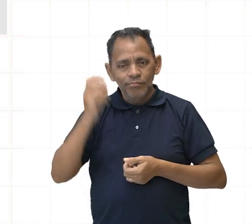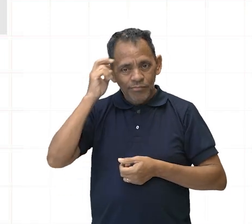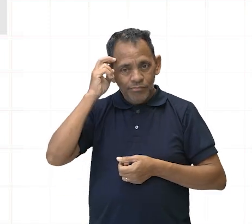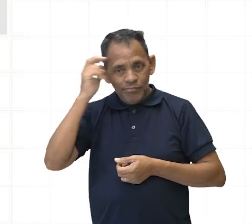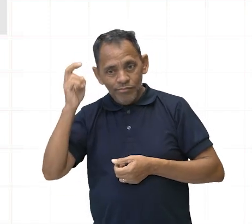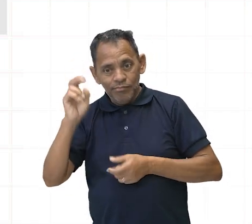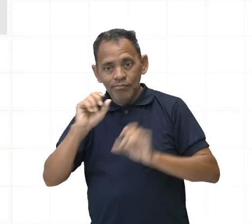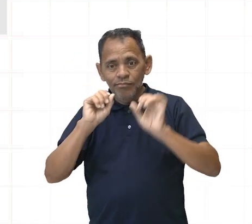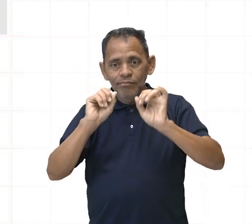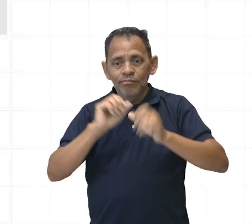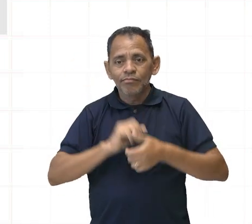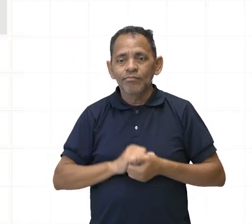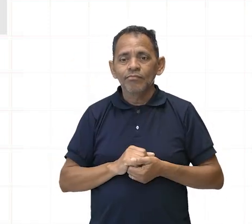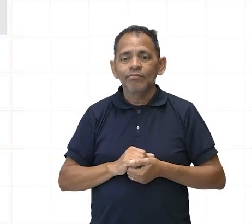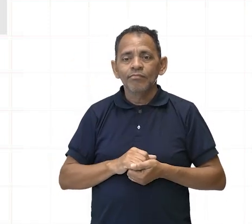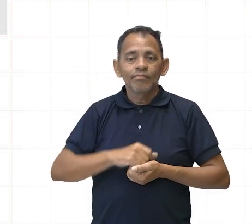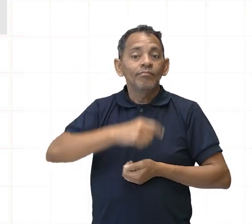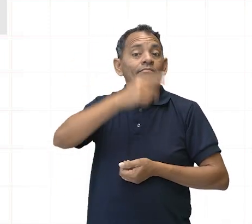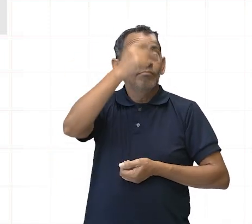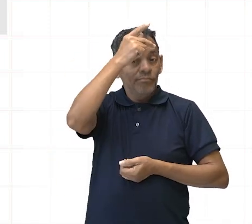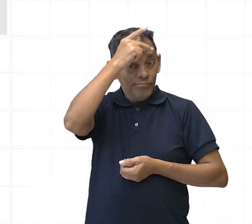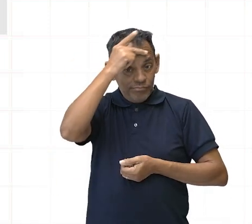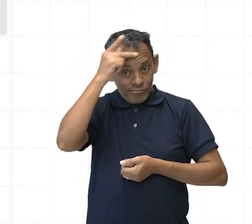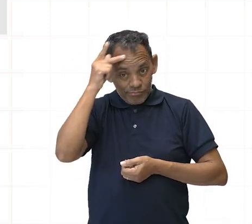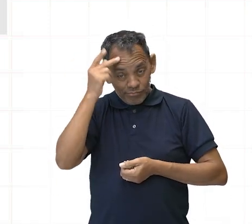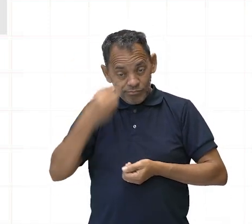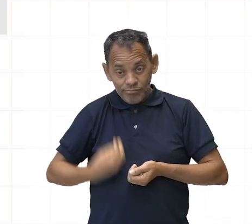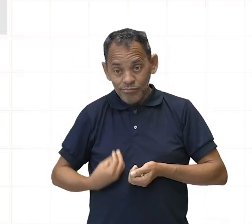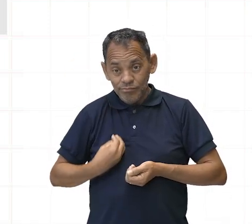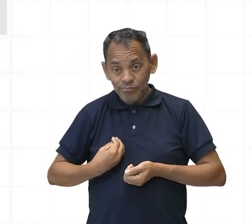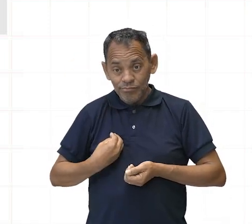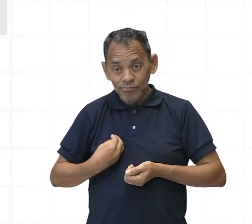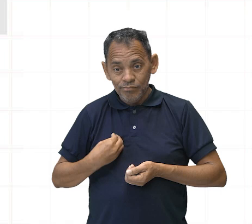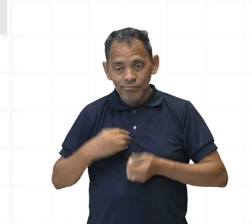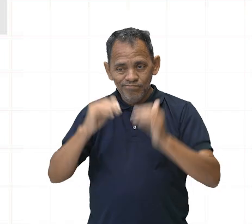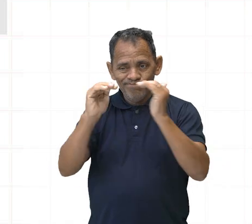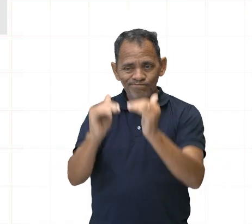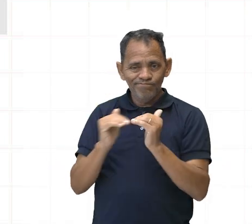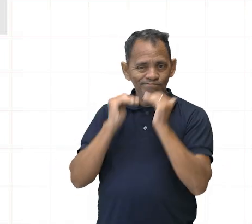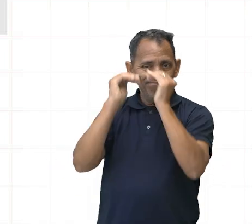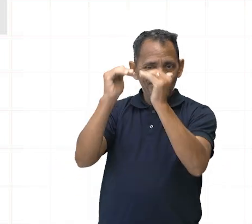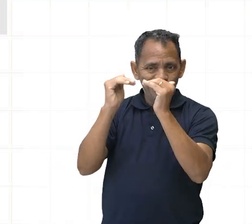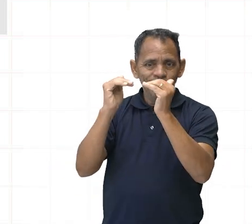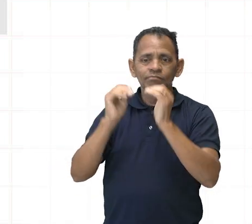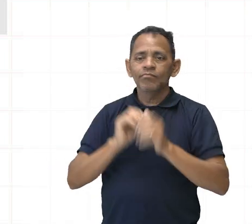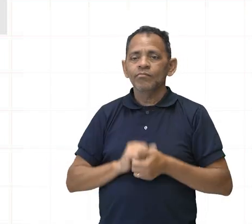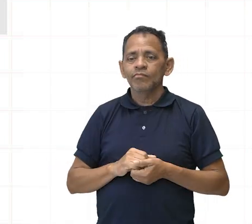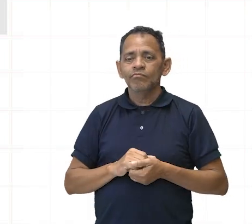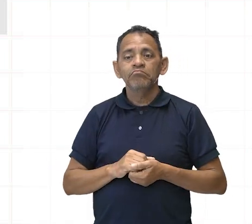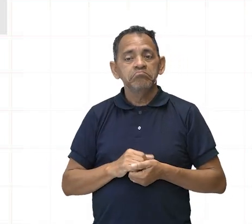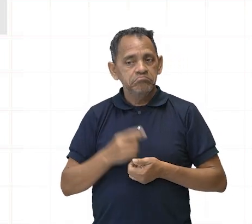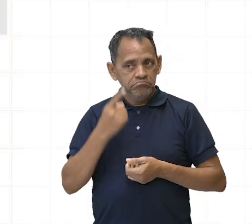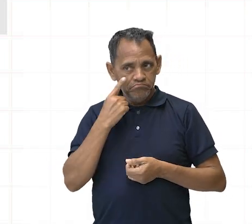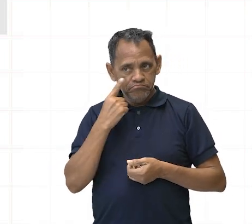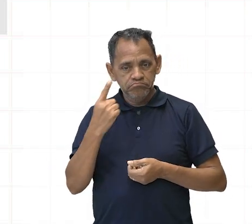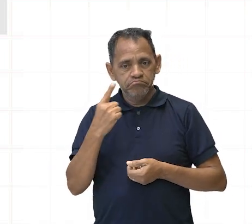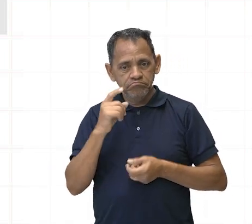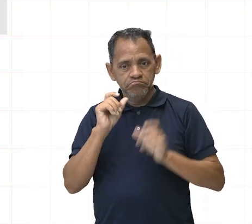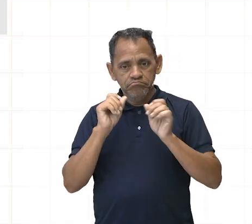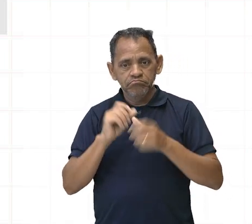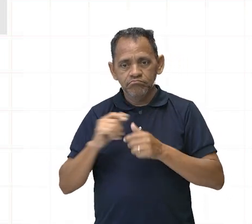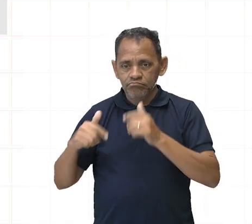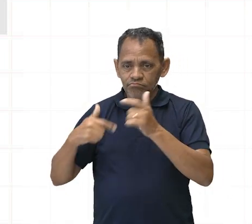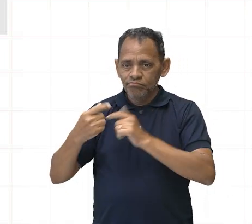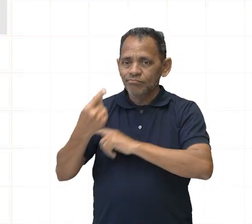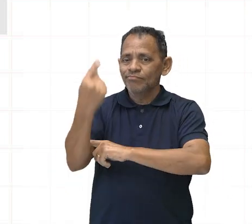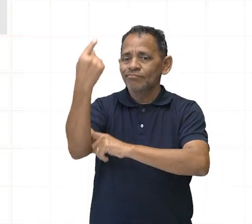intelectuais eram as pessoas que viviam na nobreza. Então, a gente observa, né, que o trabalho, desde a